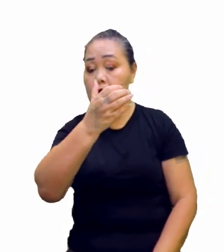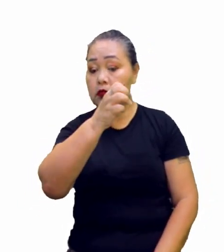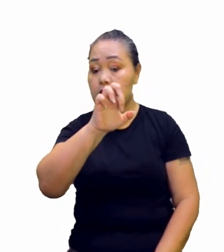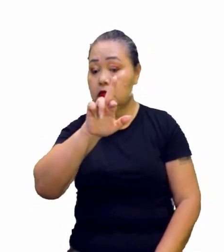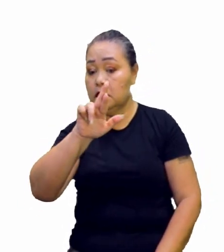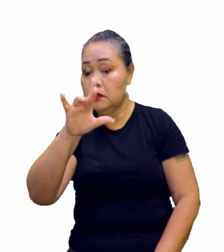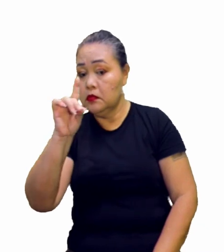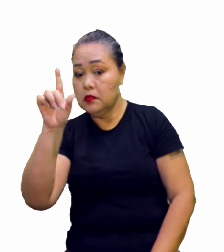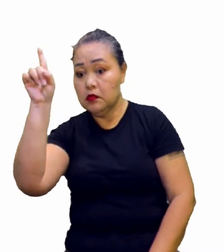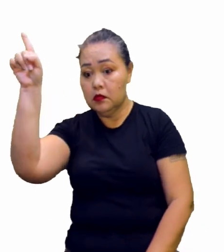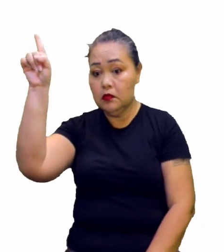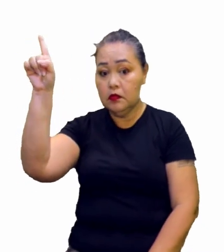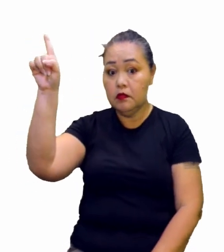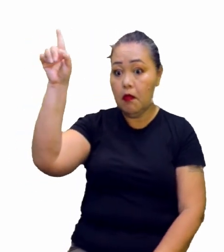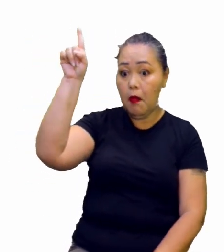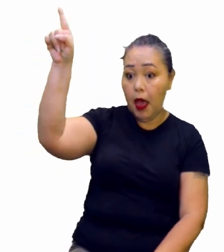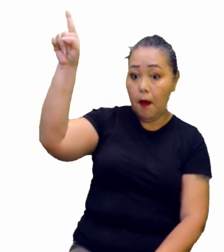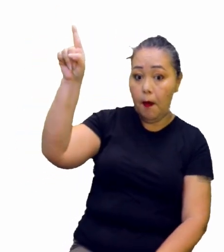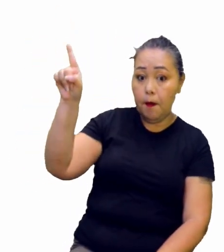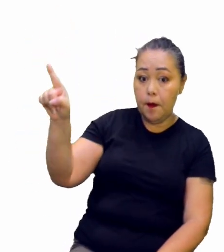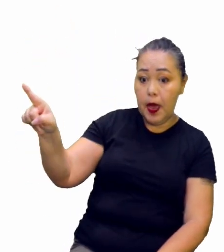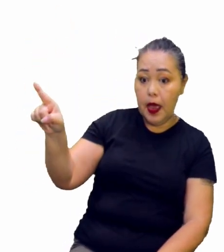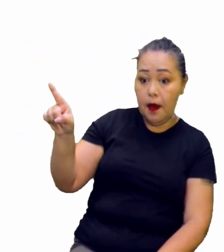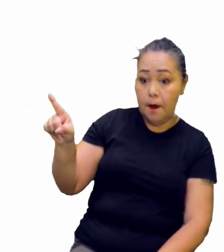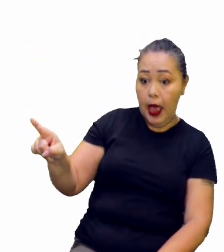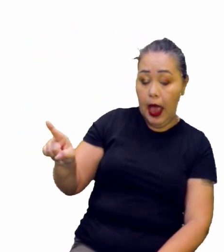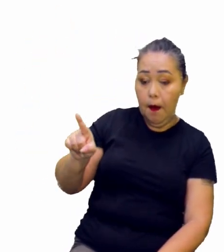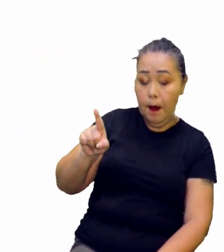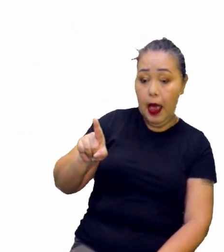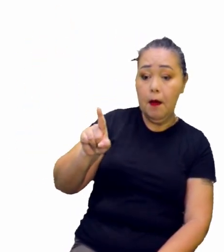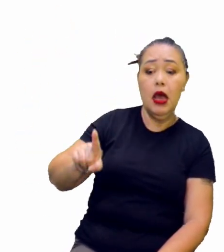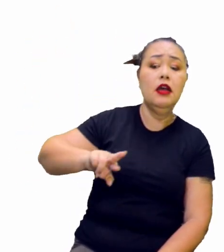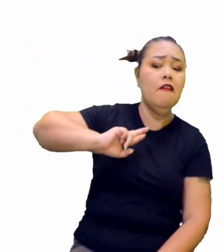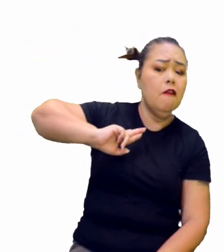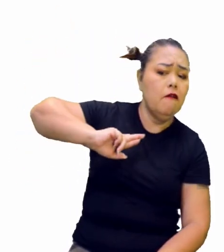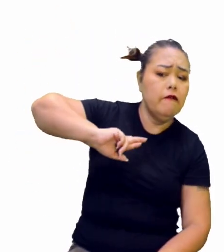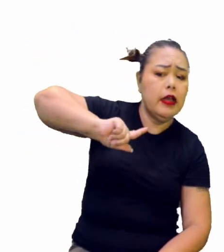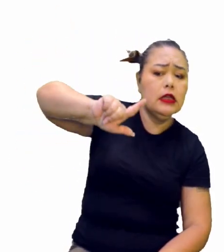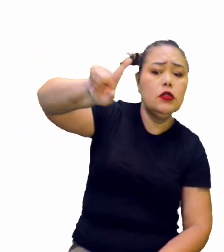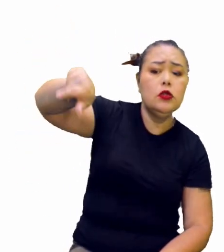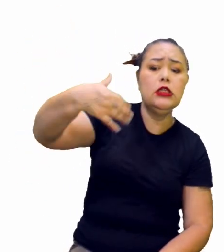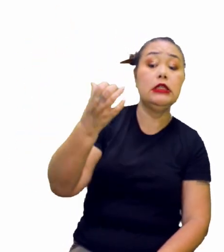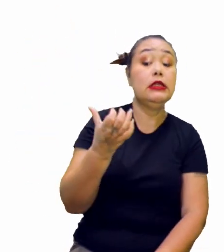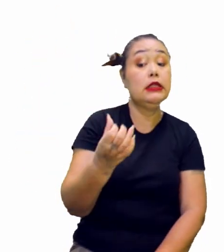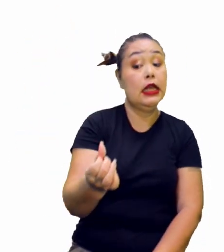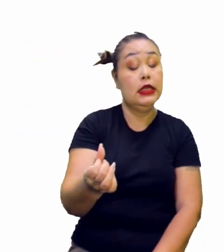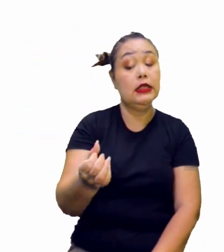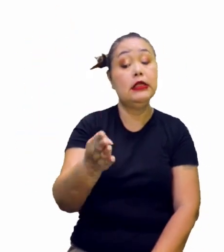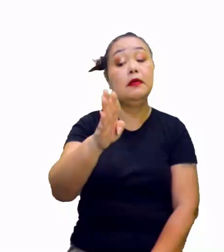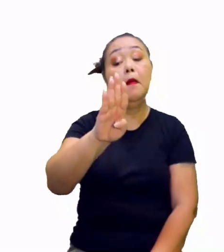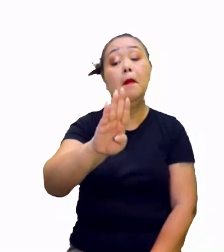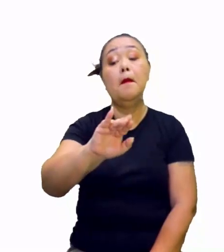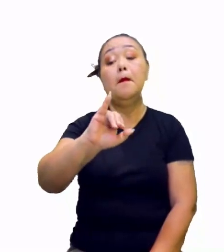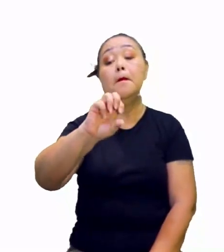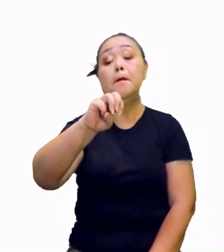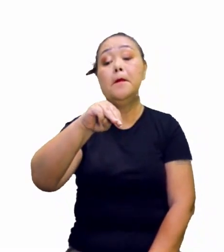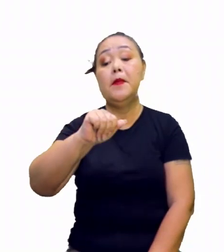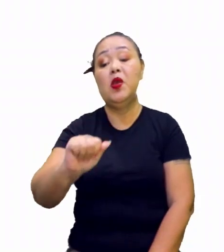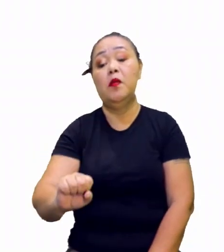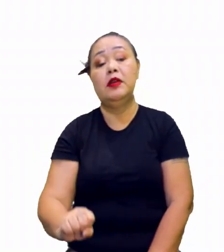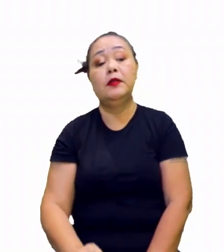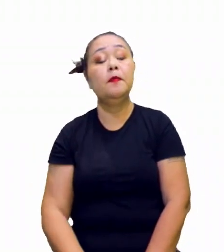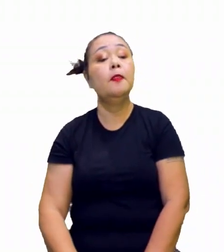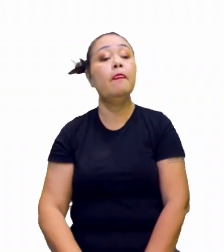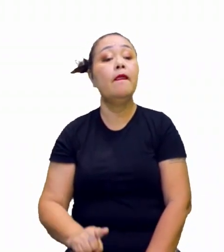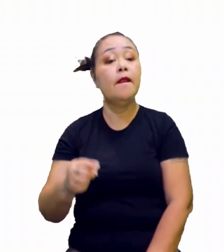do Pantanal, bioma da Mata Atlântica e Pampa. Seis biomas.